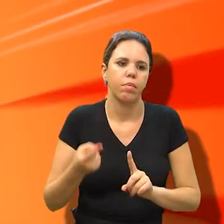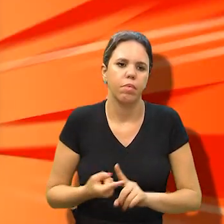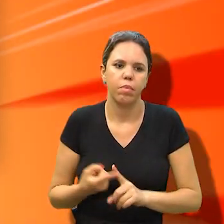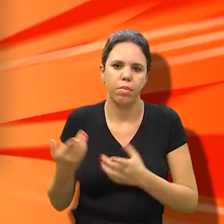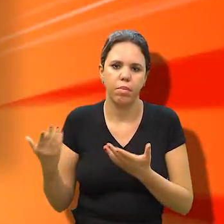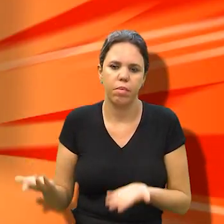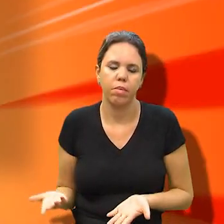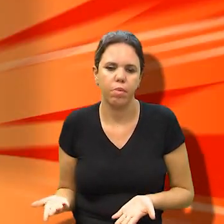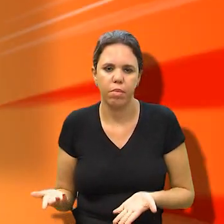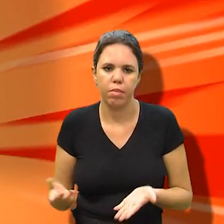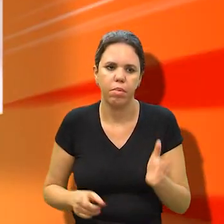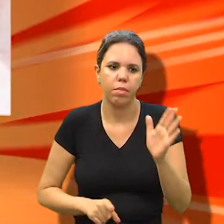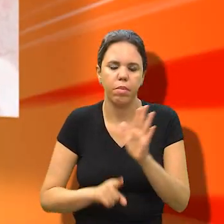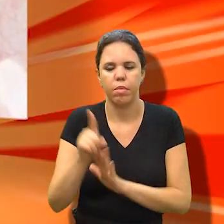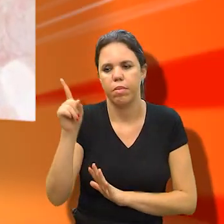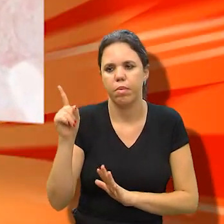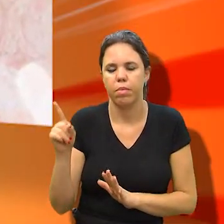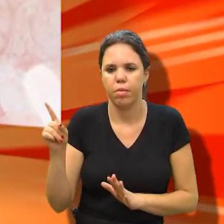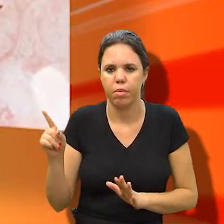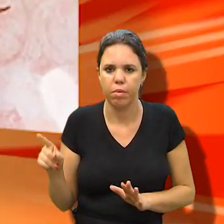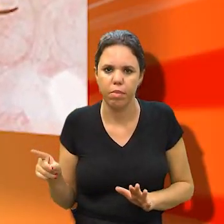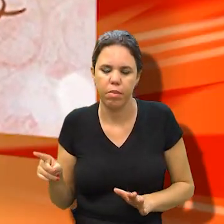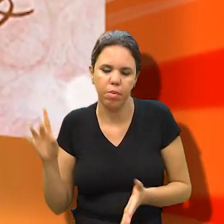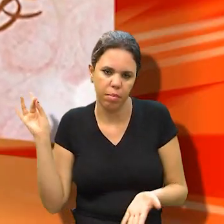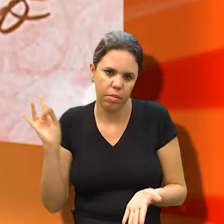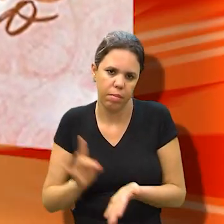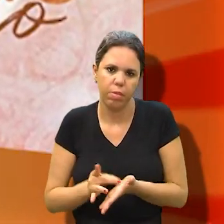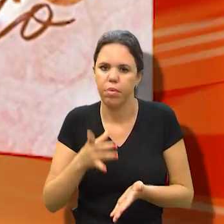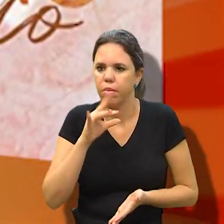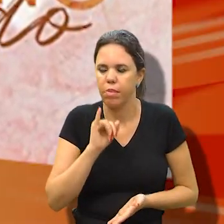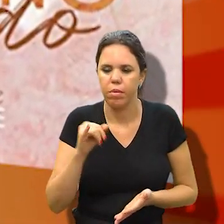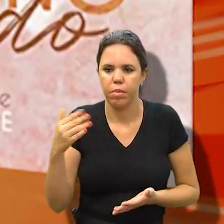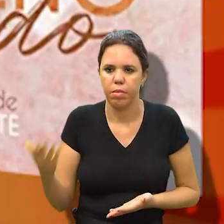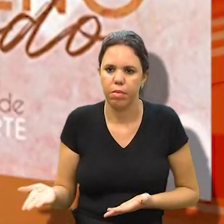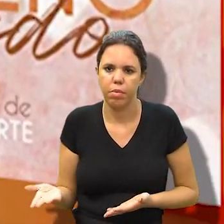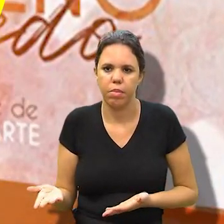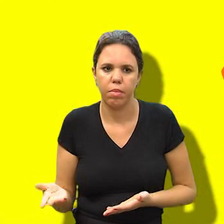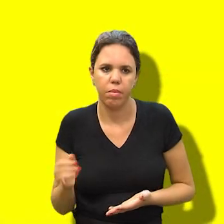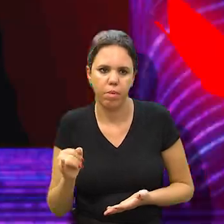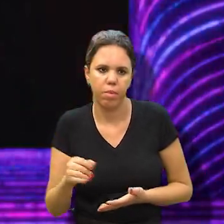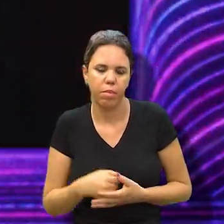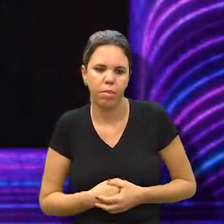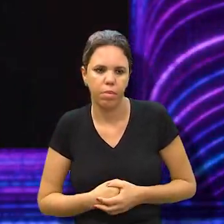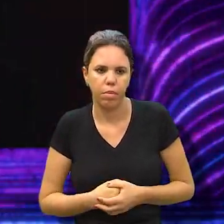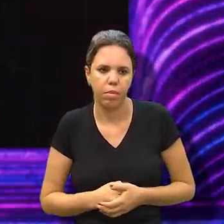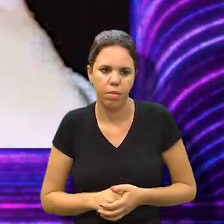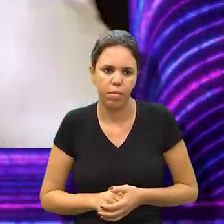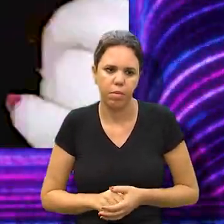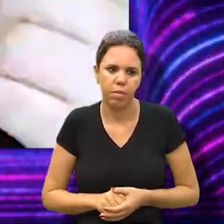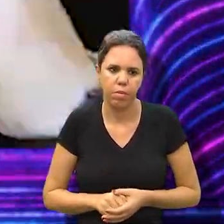a gravidez, ele não chega a perguntar para ela se ele realmente é o pai, se